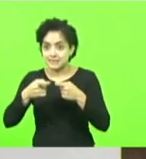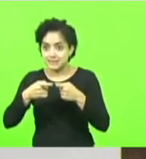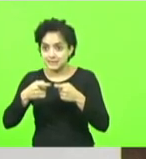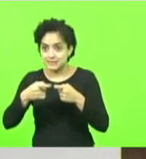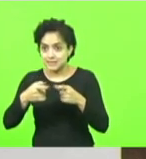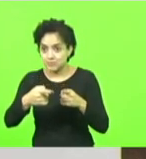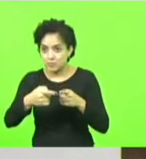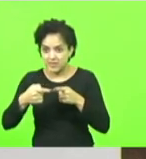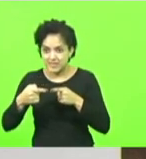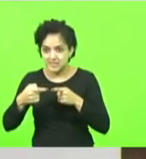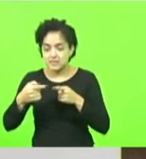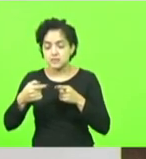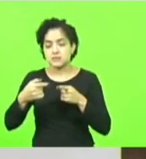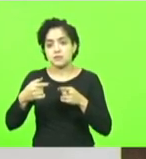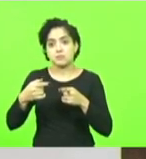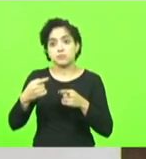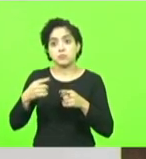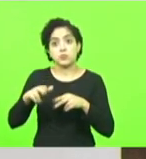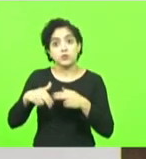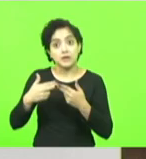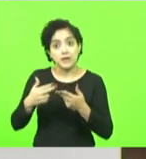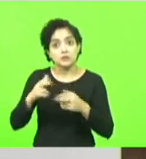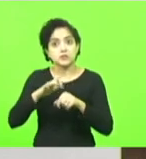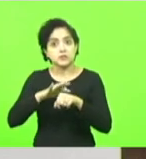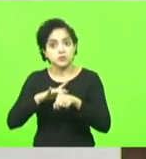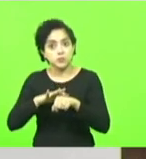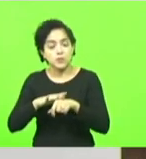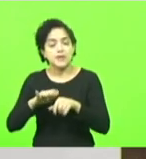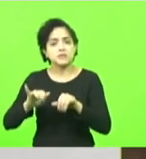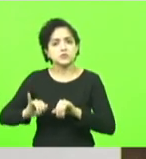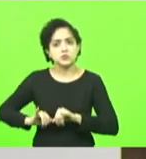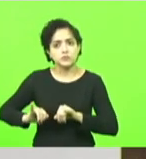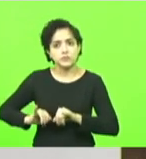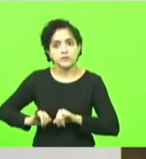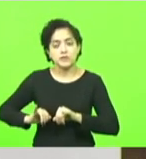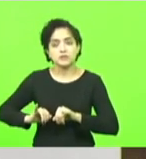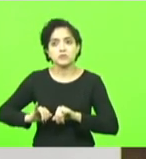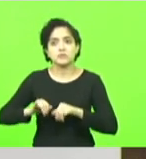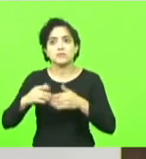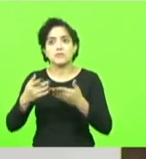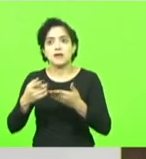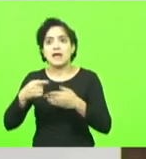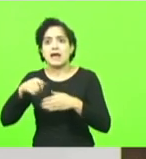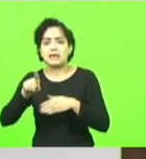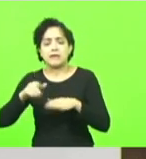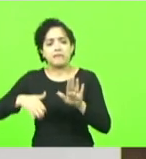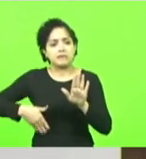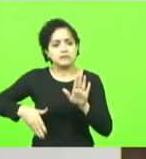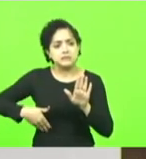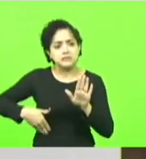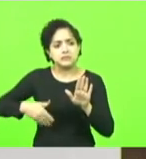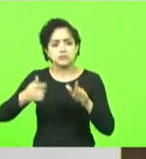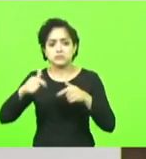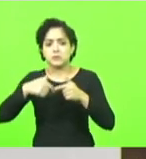sofrendo desses tipos de doenças mentais, aí ele é vaidio, ele não quer trabalhar. É,